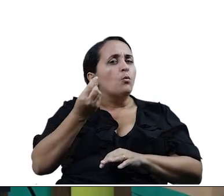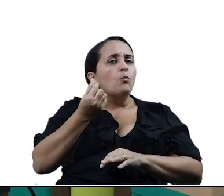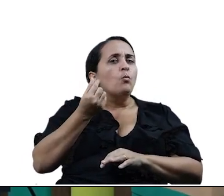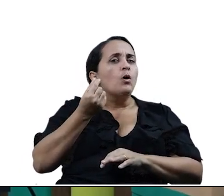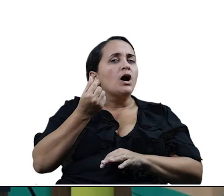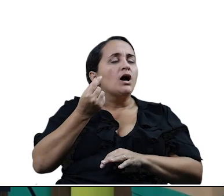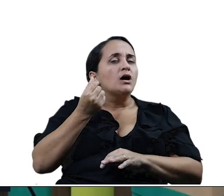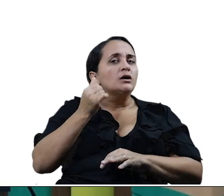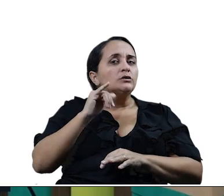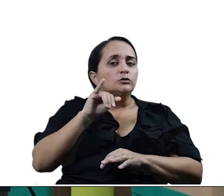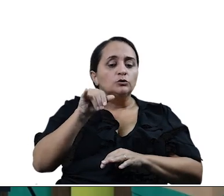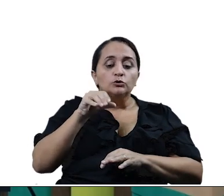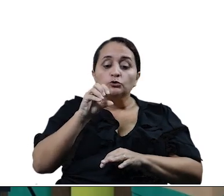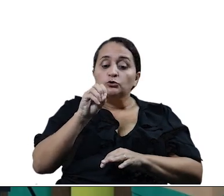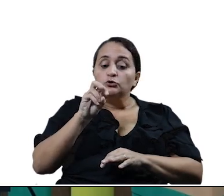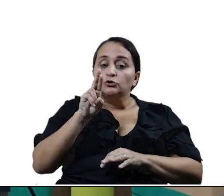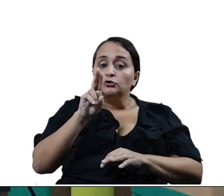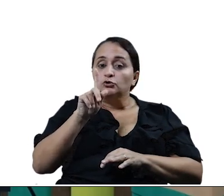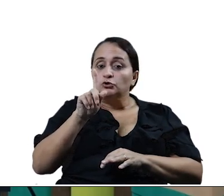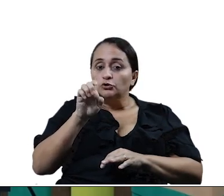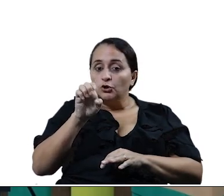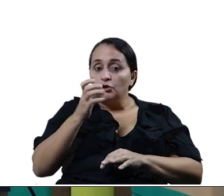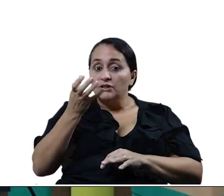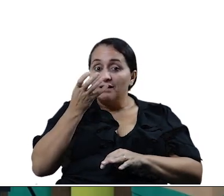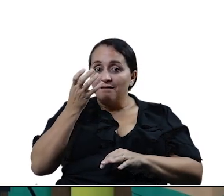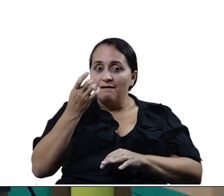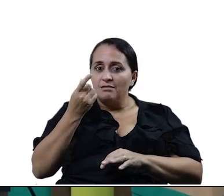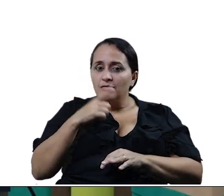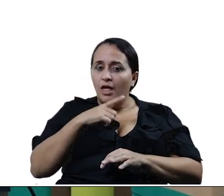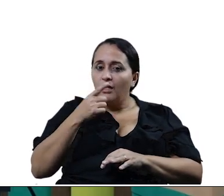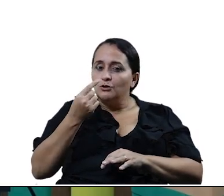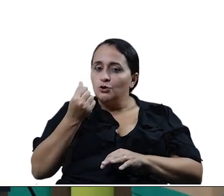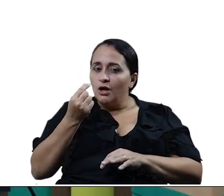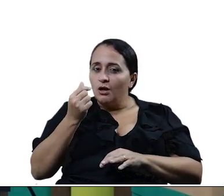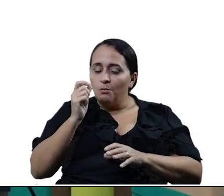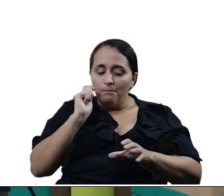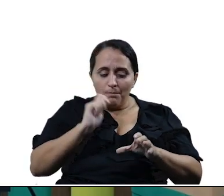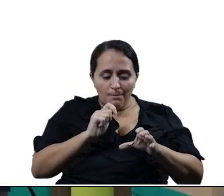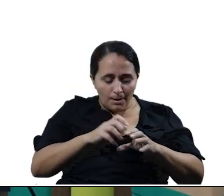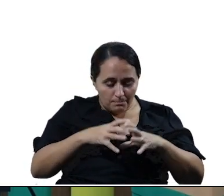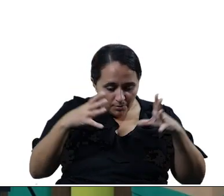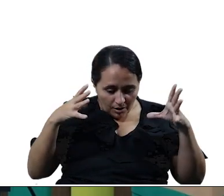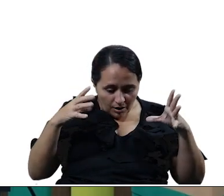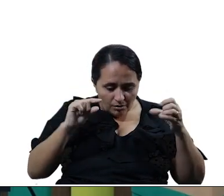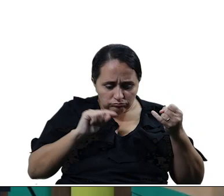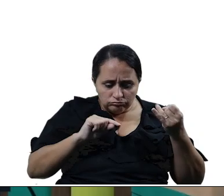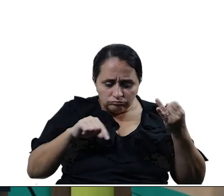seu cofrinho, né? Então, a partir daí, nós vamos fazer